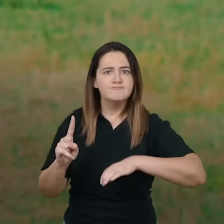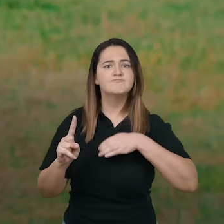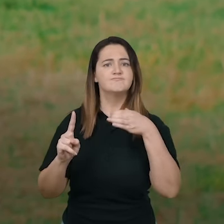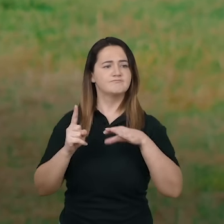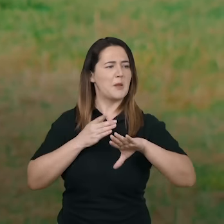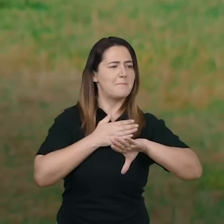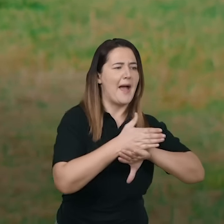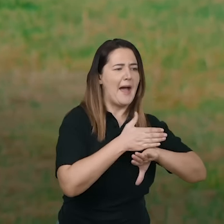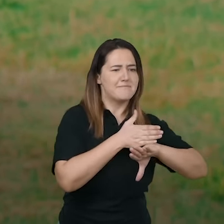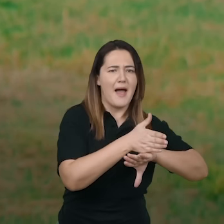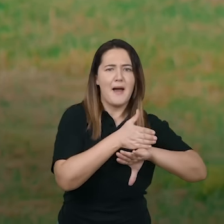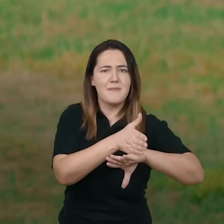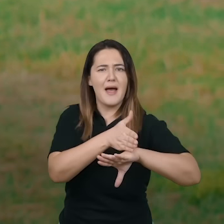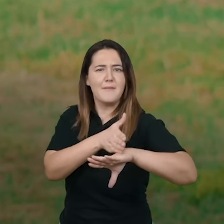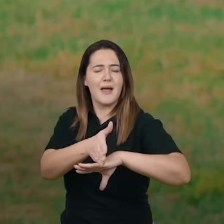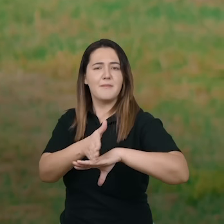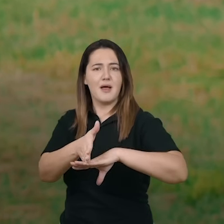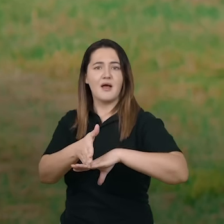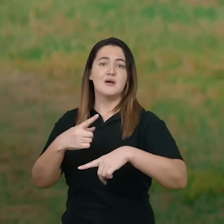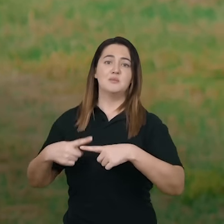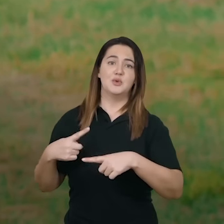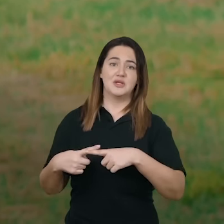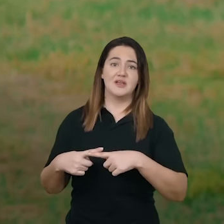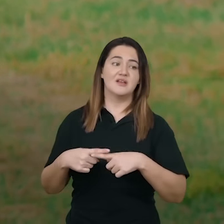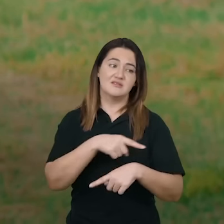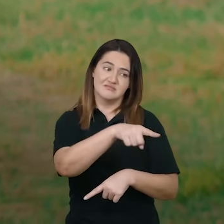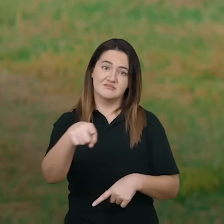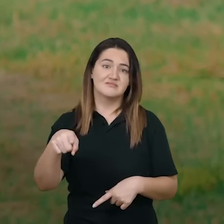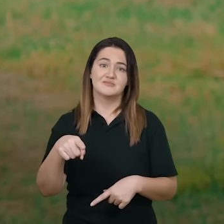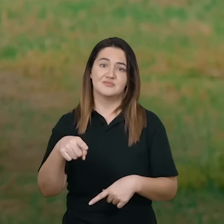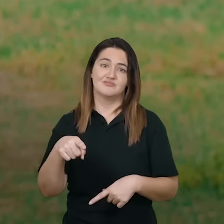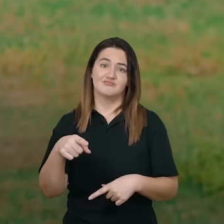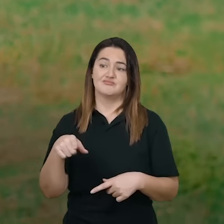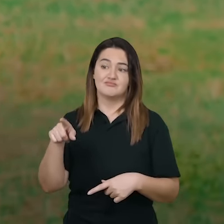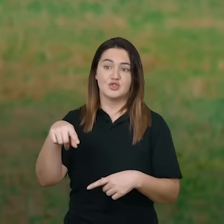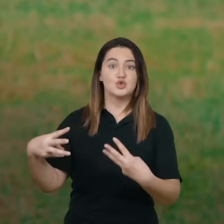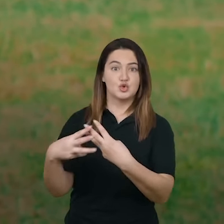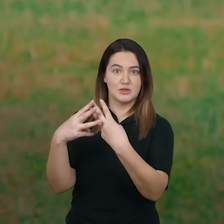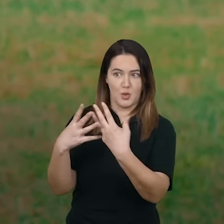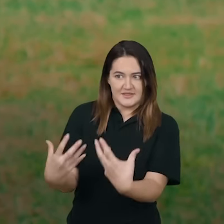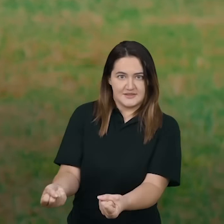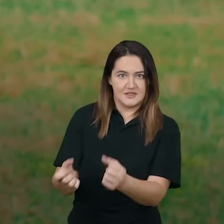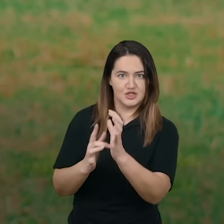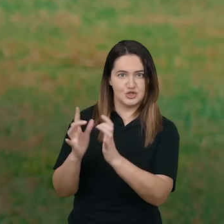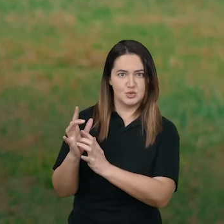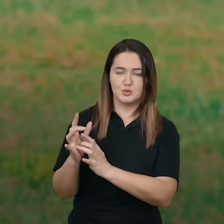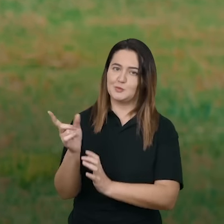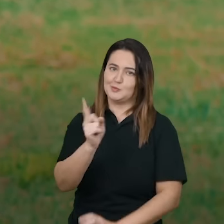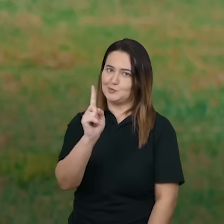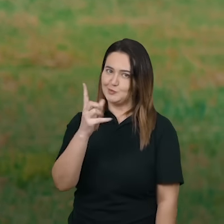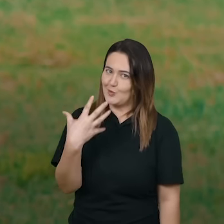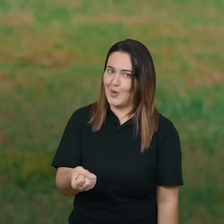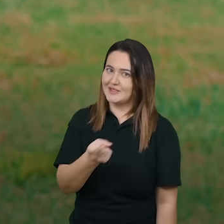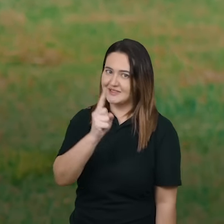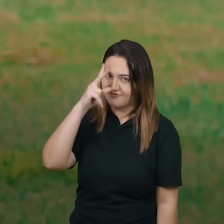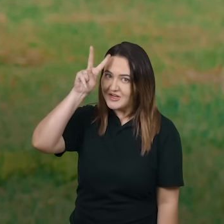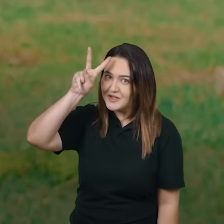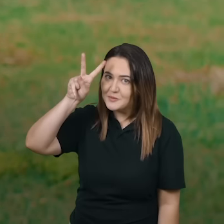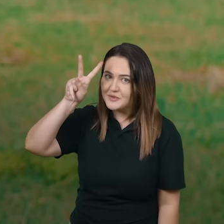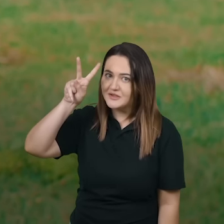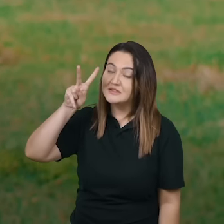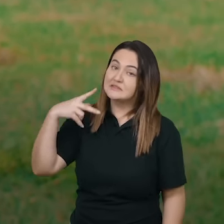era estranho para a sua própria etnia, porque os judeus não engoliam aquela ideia de um Messias divino